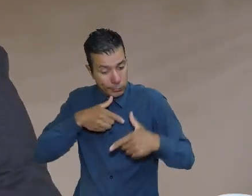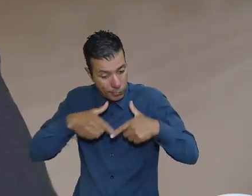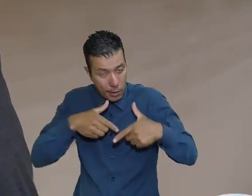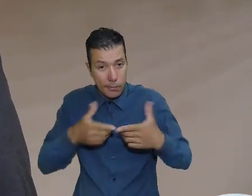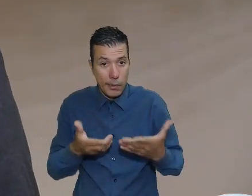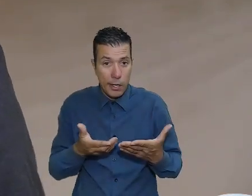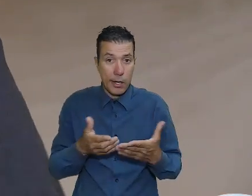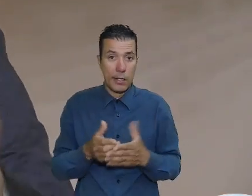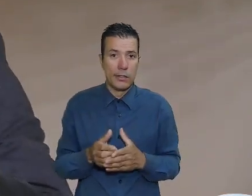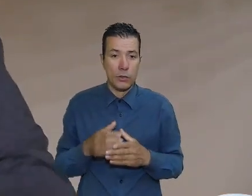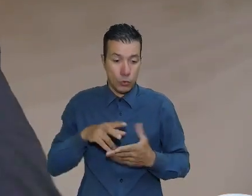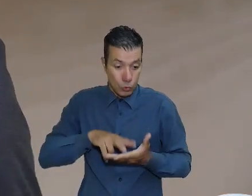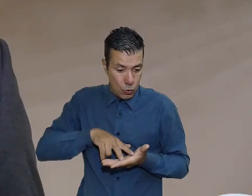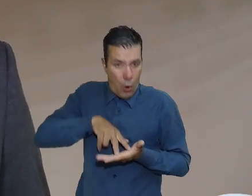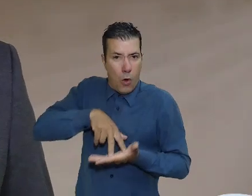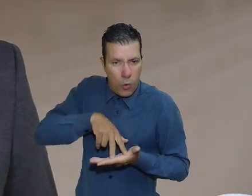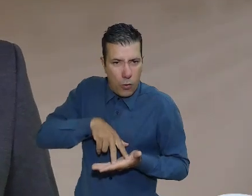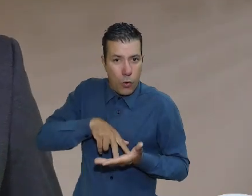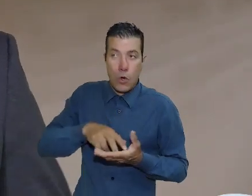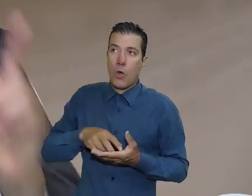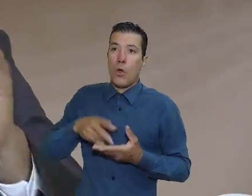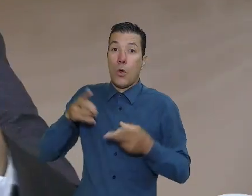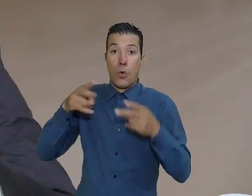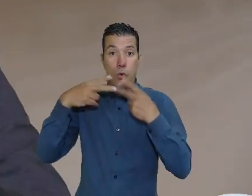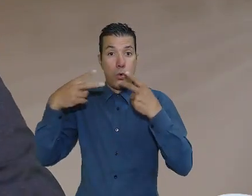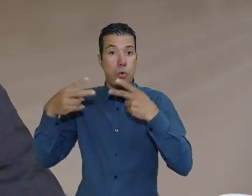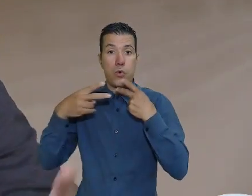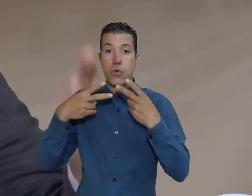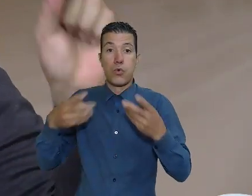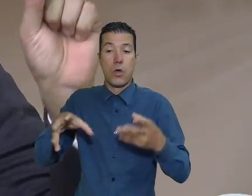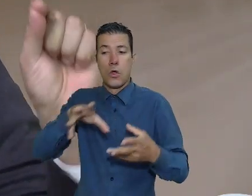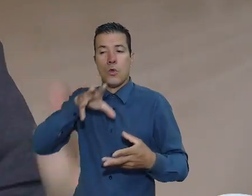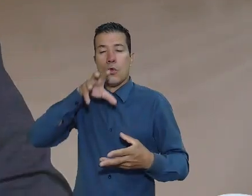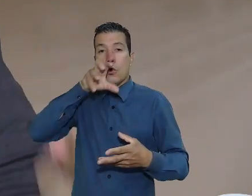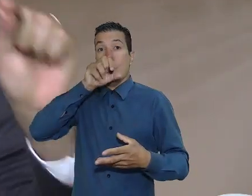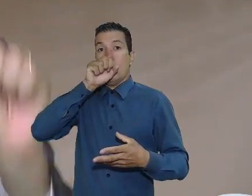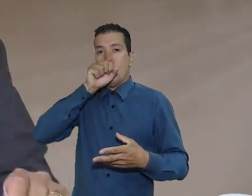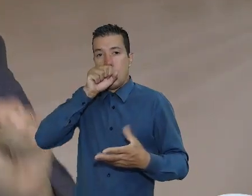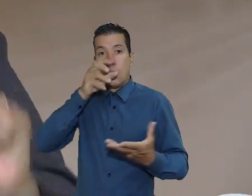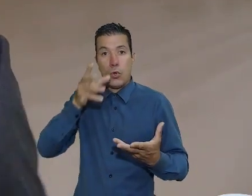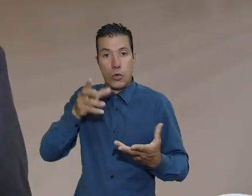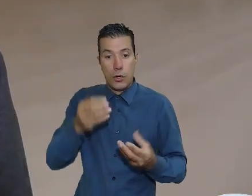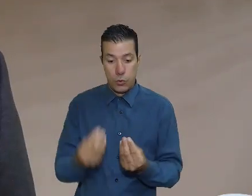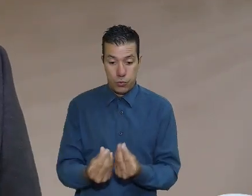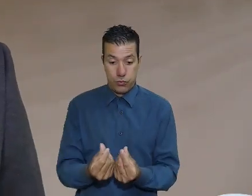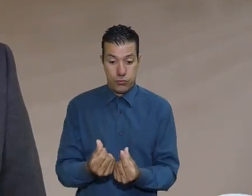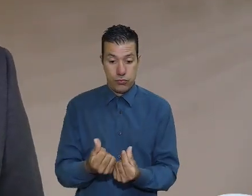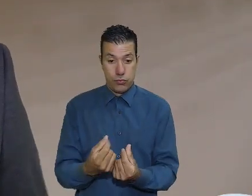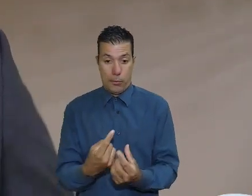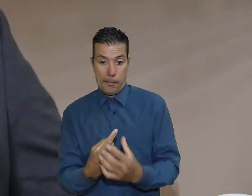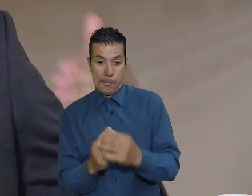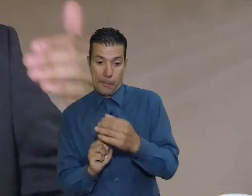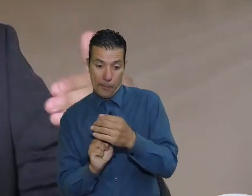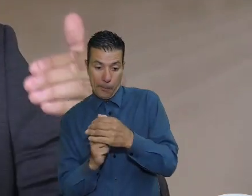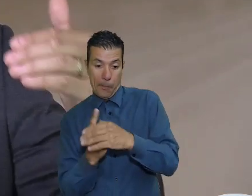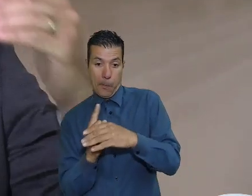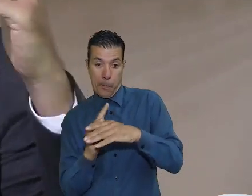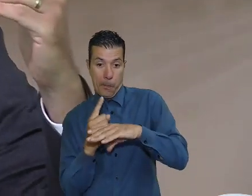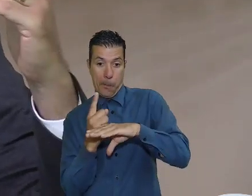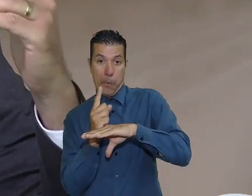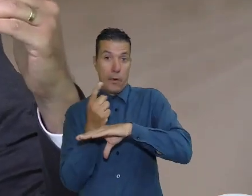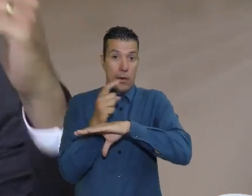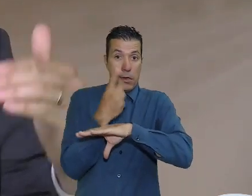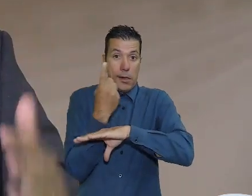trabalho, as forças, o ar para respirar. É Deus que faz a semente brotar na terra. Deus,